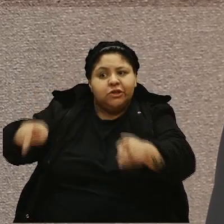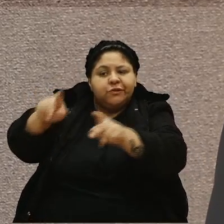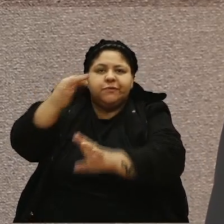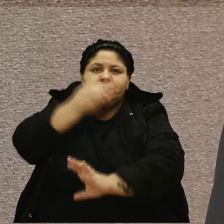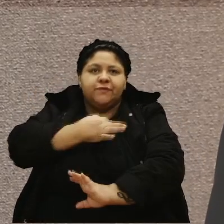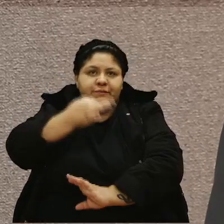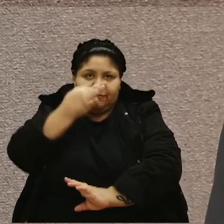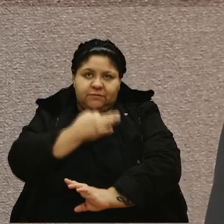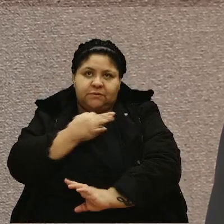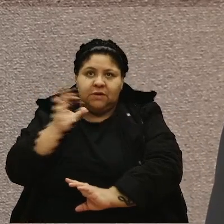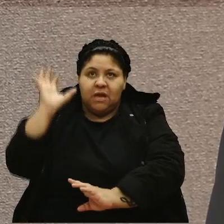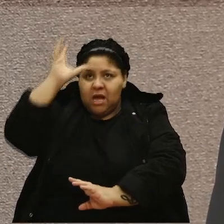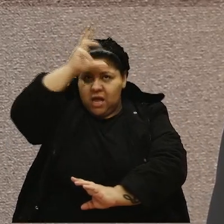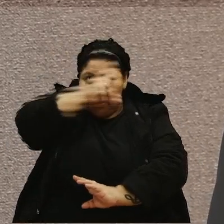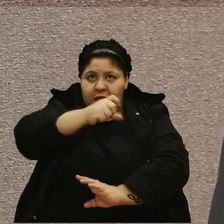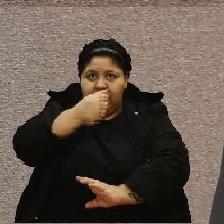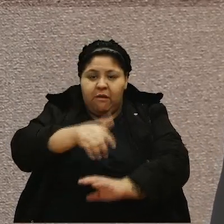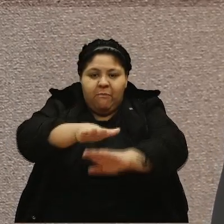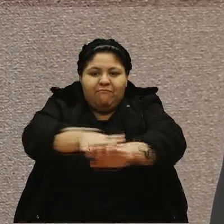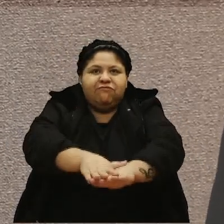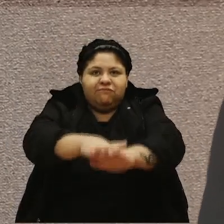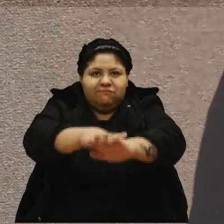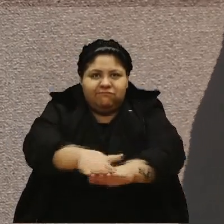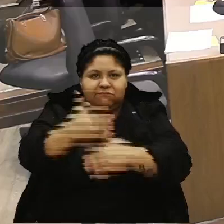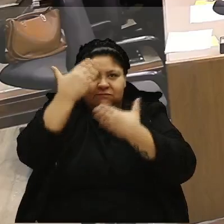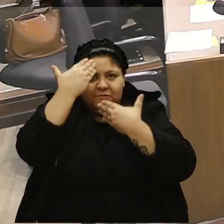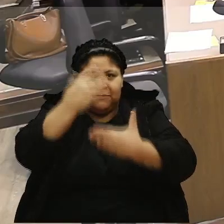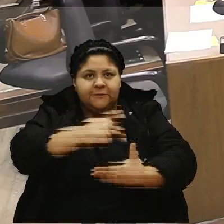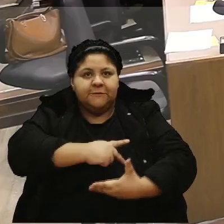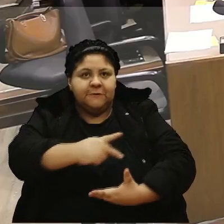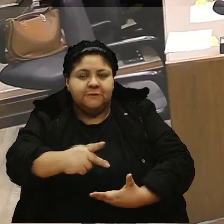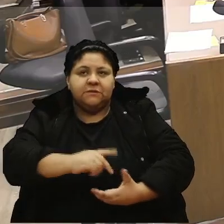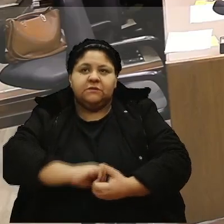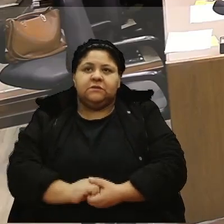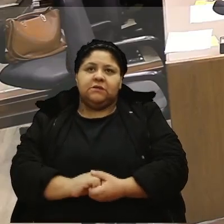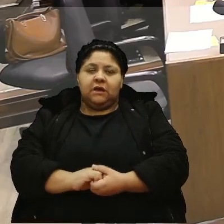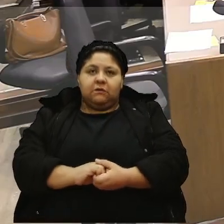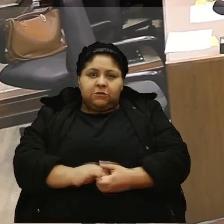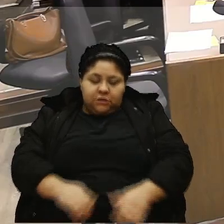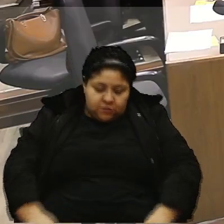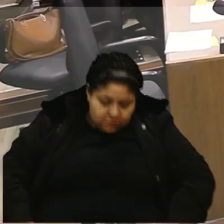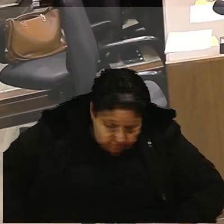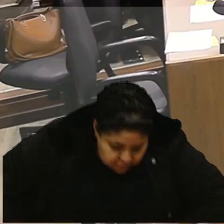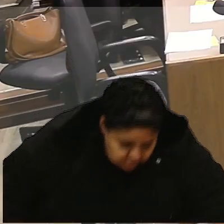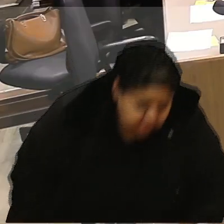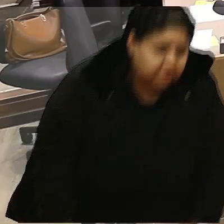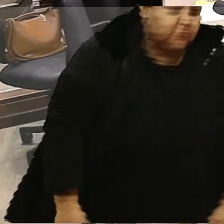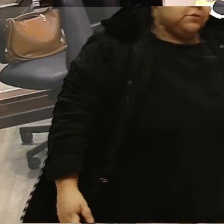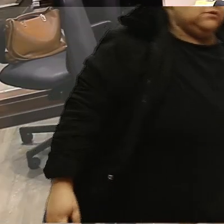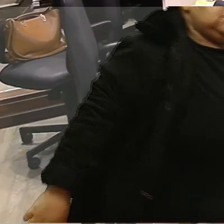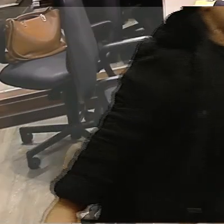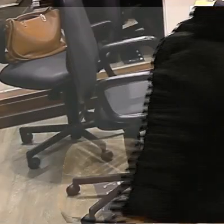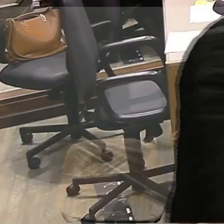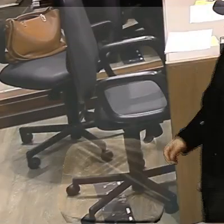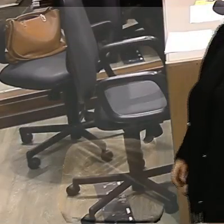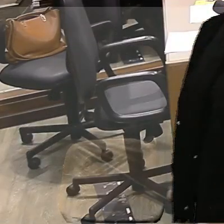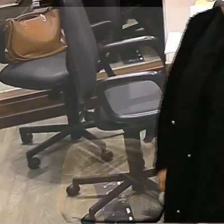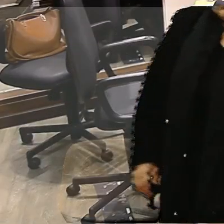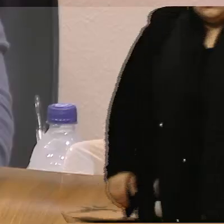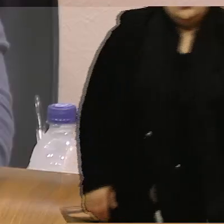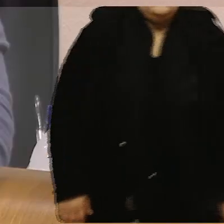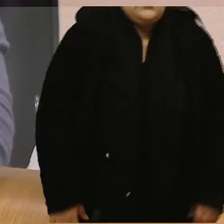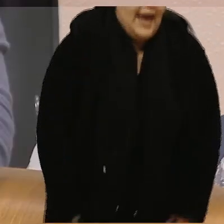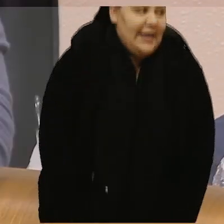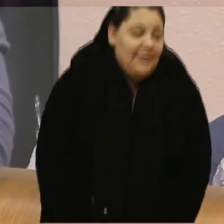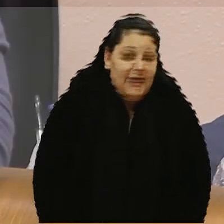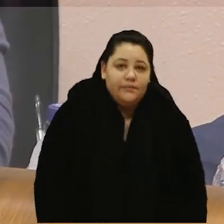do Sul a aprender a fazer a massagem cardíaca. Muito obrigado, presidente. Obrigado, vereador Ramon. Eu acompanhei nas suas redes